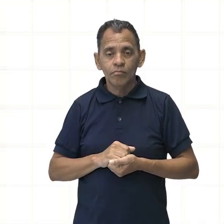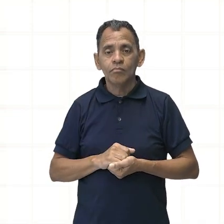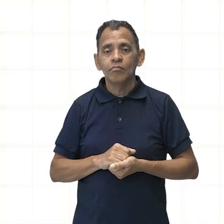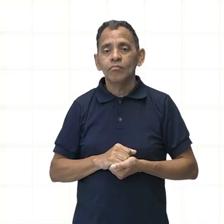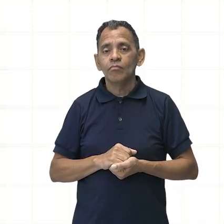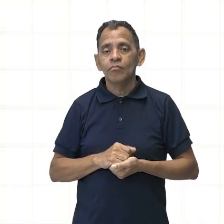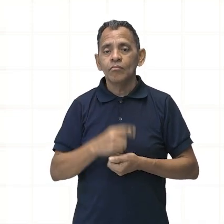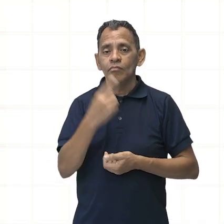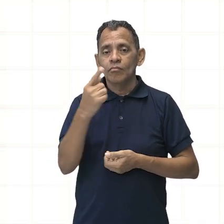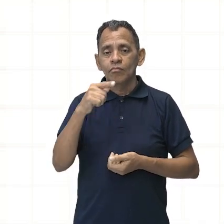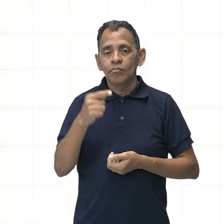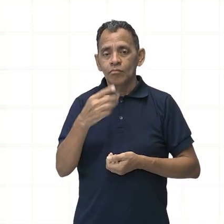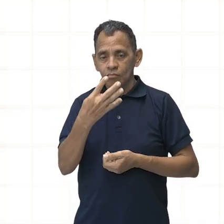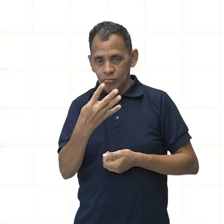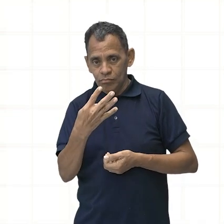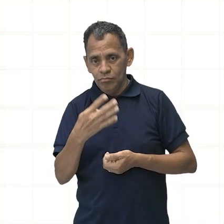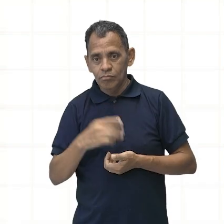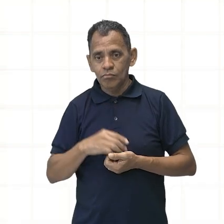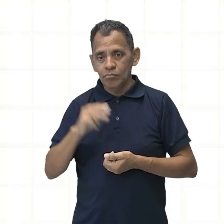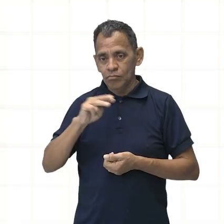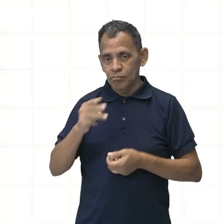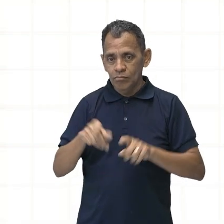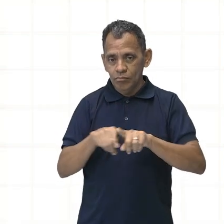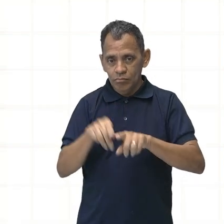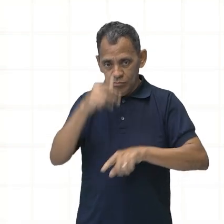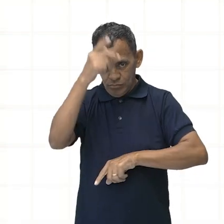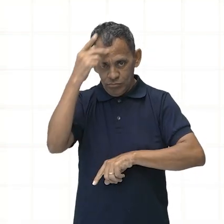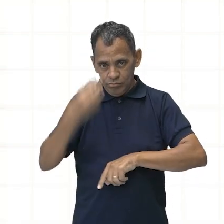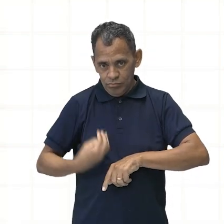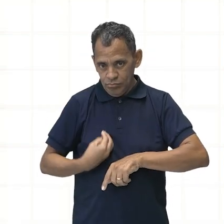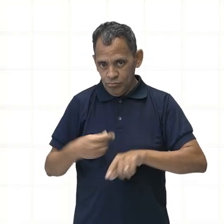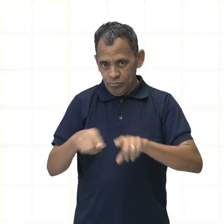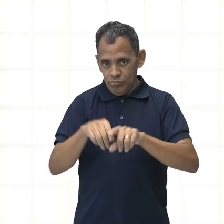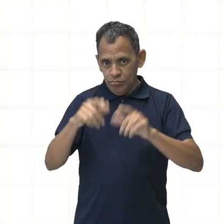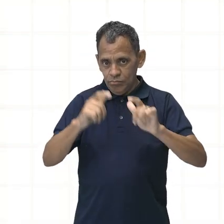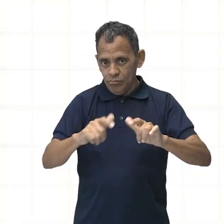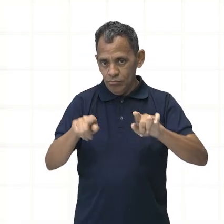com 1,4 milhões de habitantes aproximadamente também, certo? Então, esses